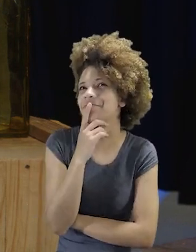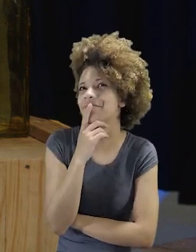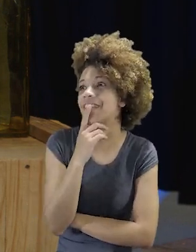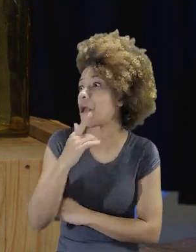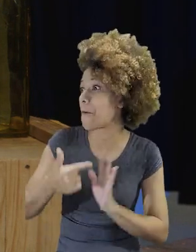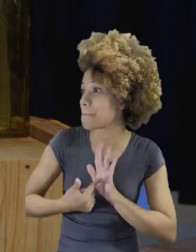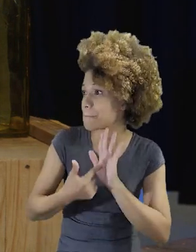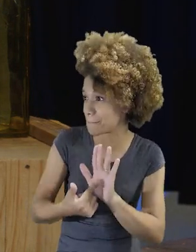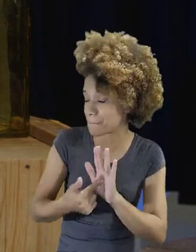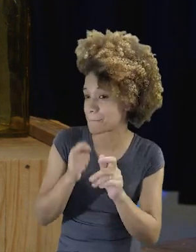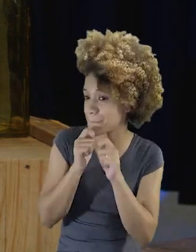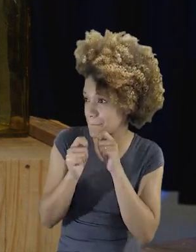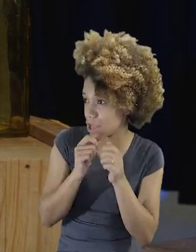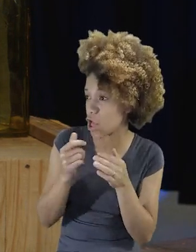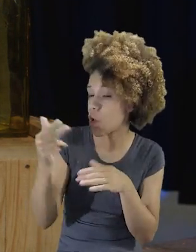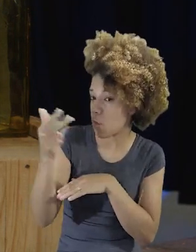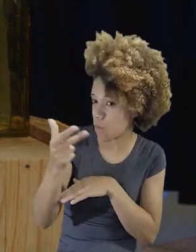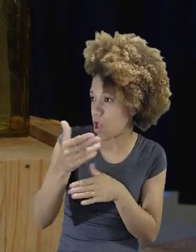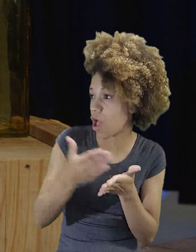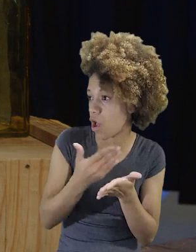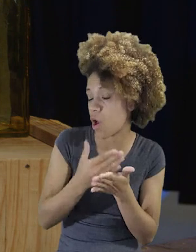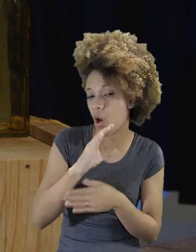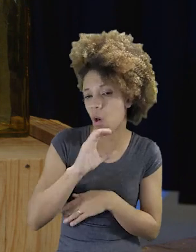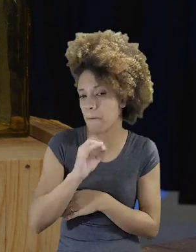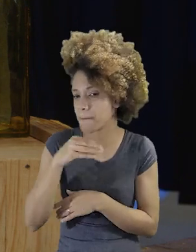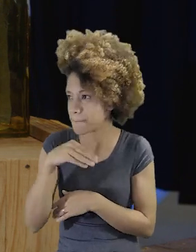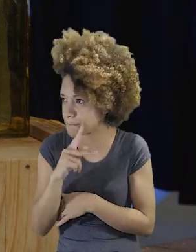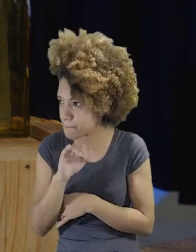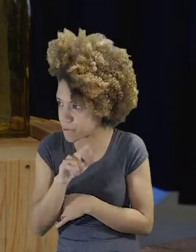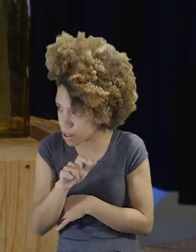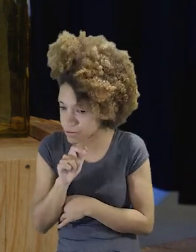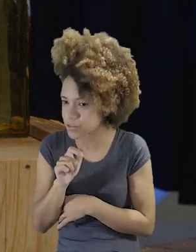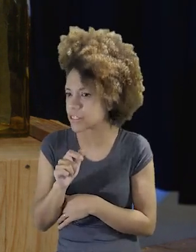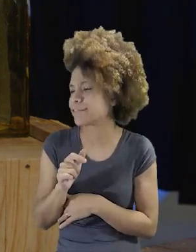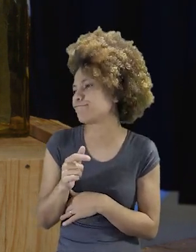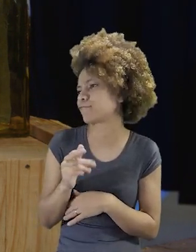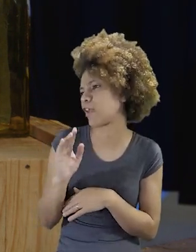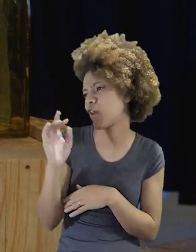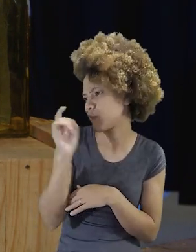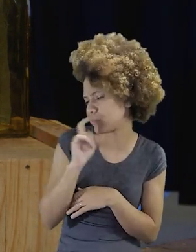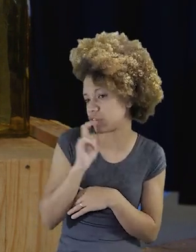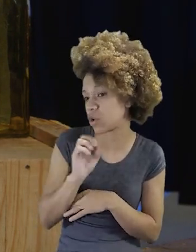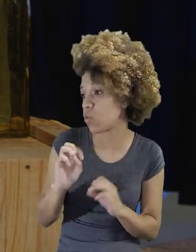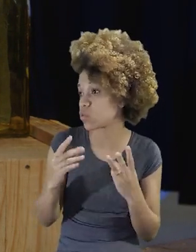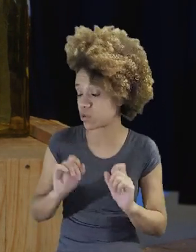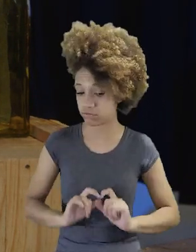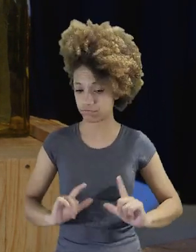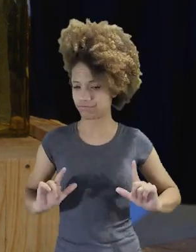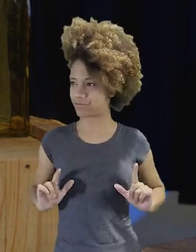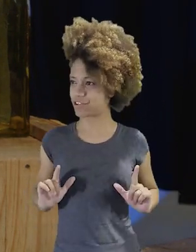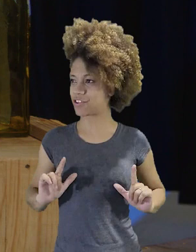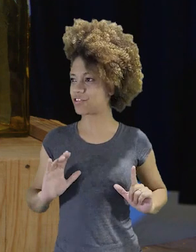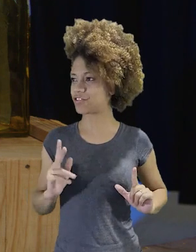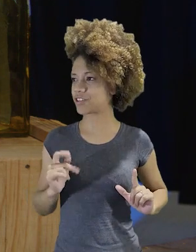ele saiu numa matéria de uma revista de rap gringa chamada Complex que era uma grande hipocrisia Hoje ele tá fazendo um